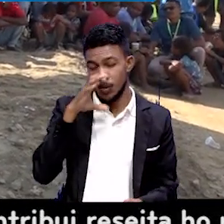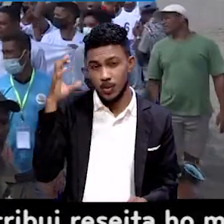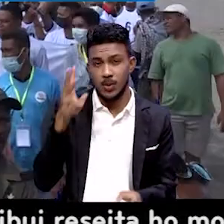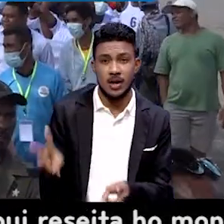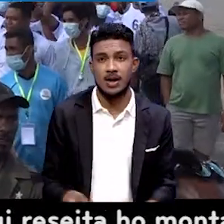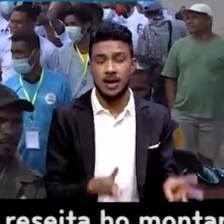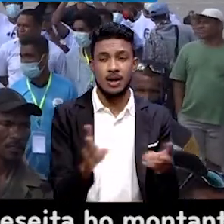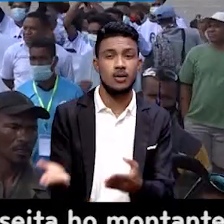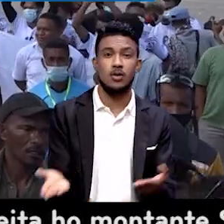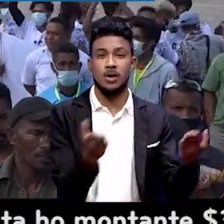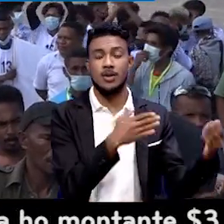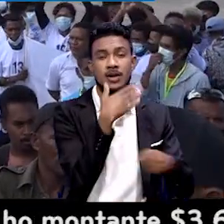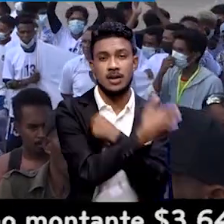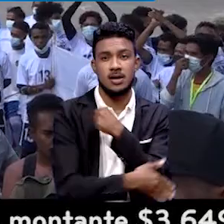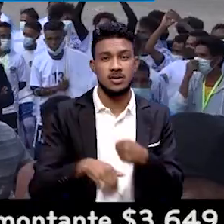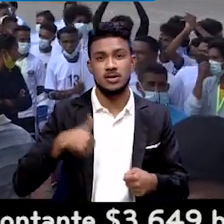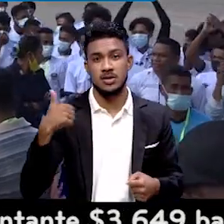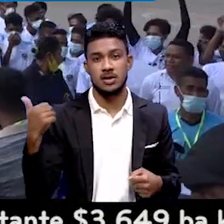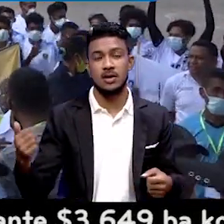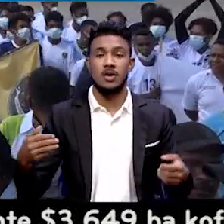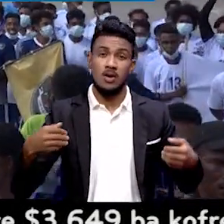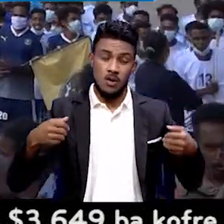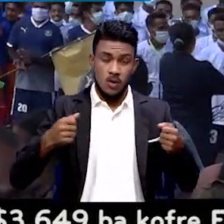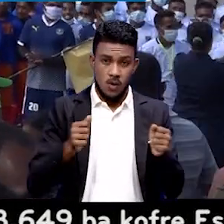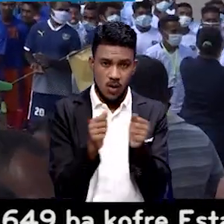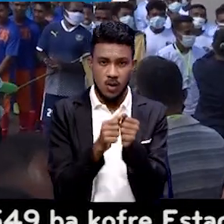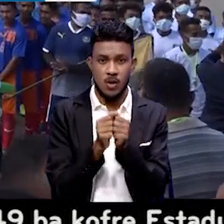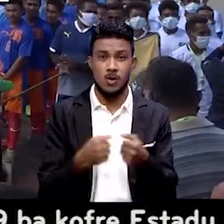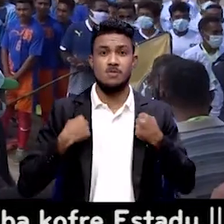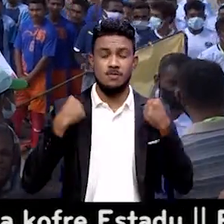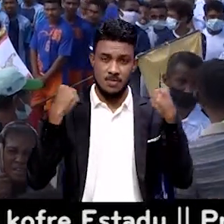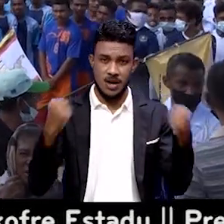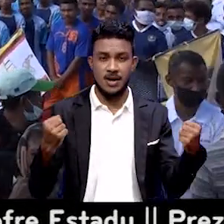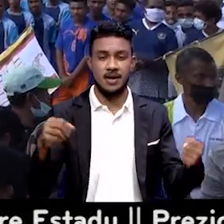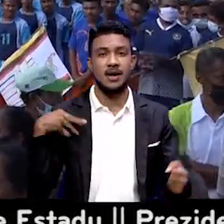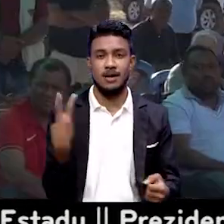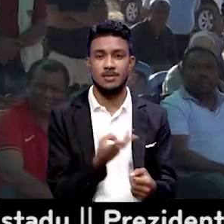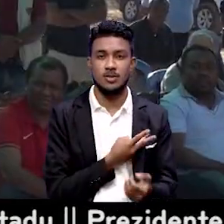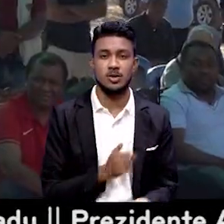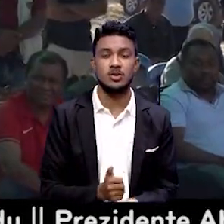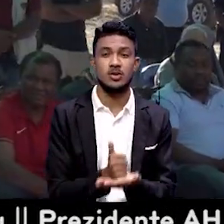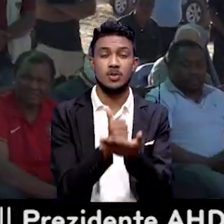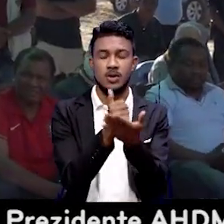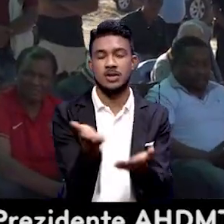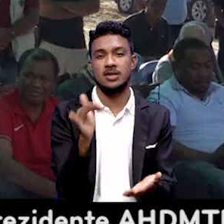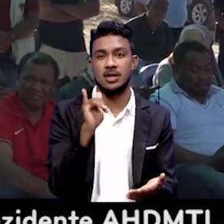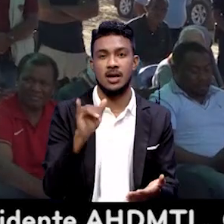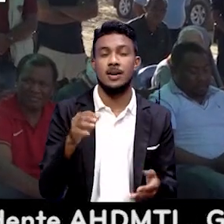tu loribaliu. Robrani, amo Martinho Nia, barra Soroal e